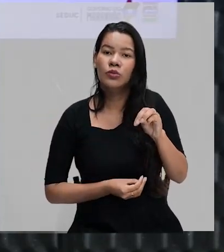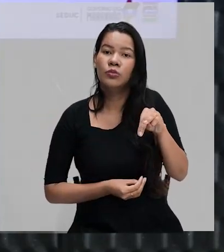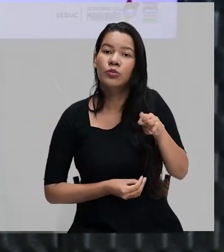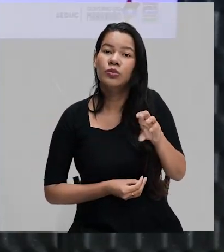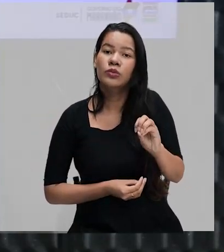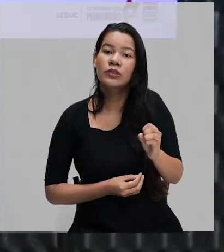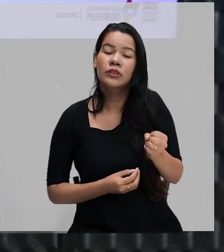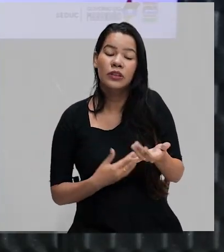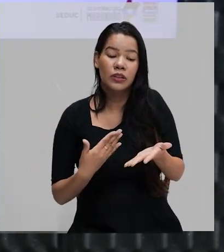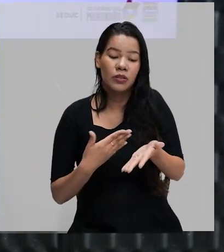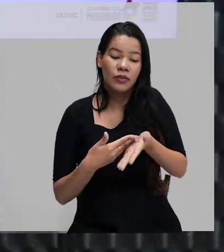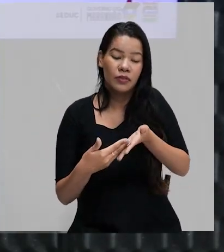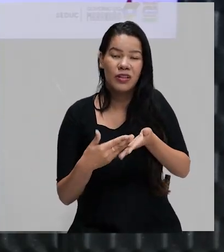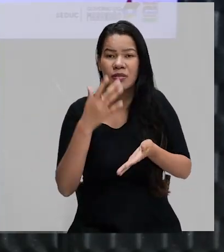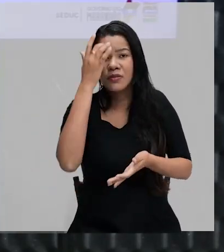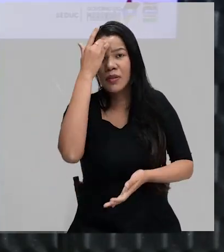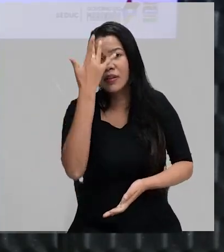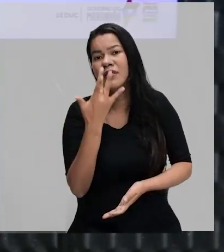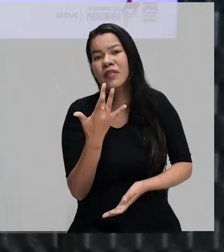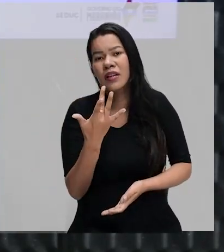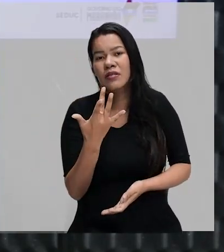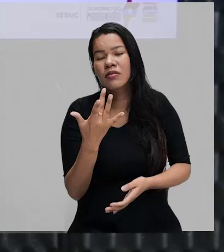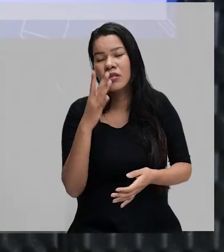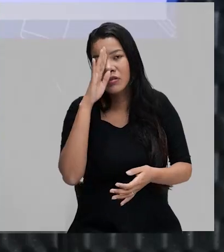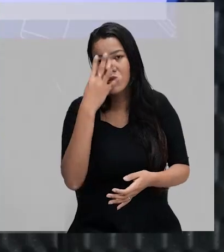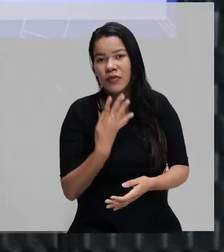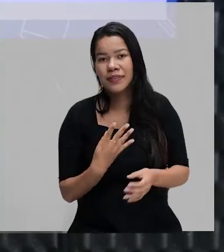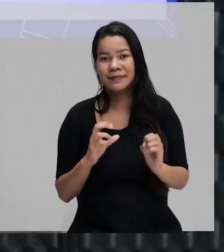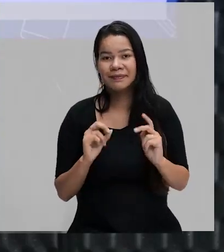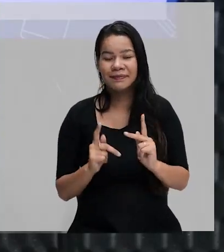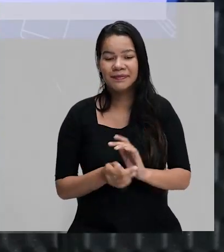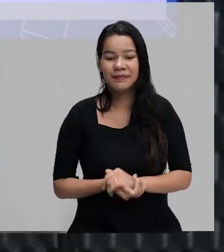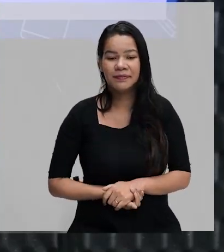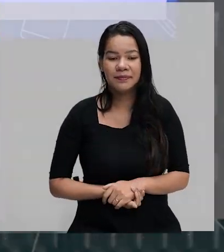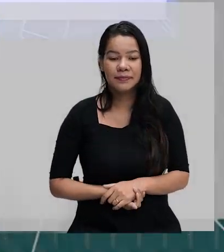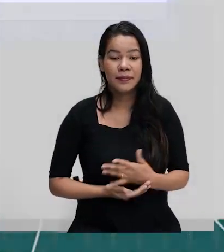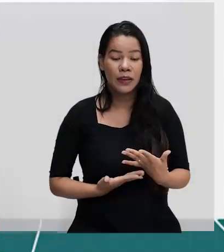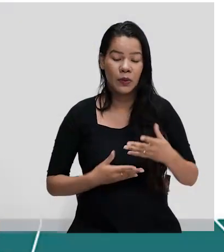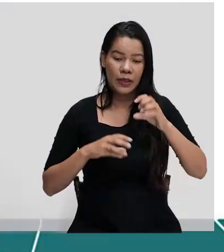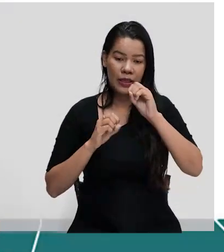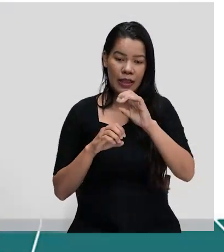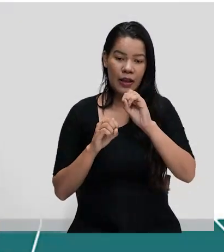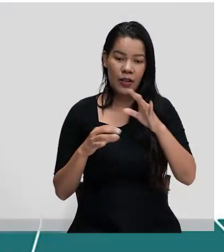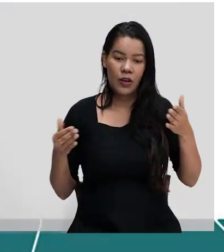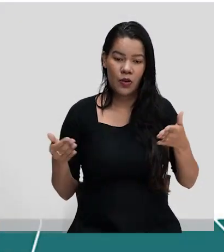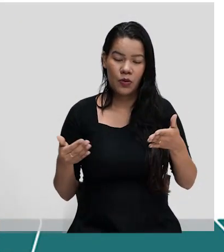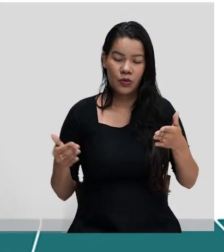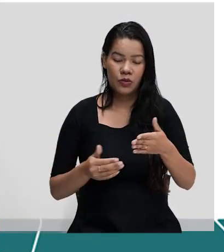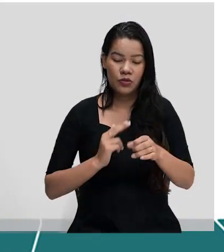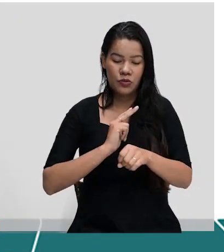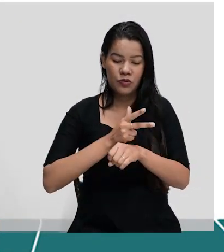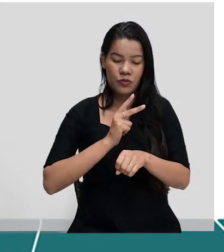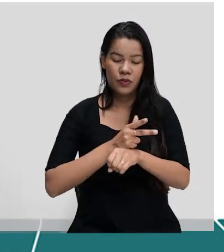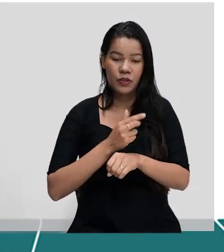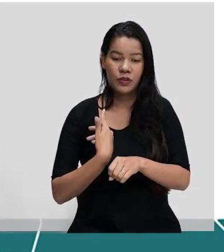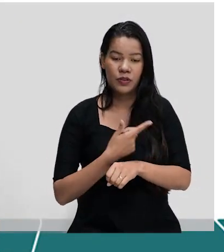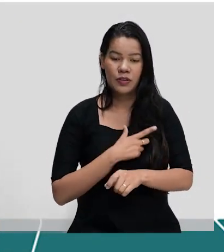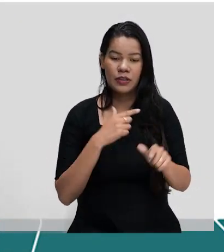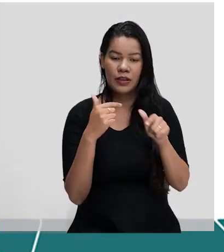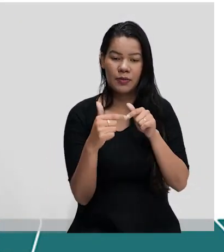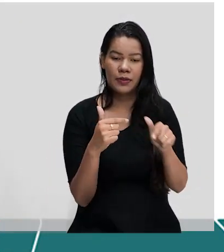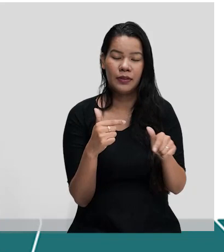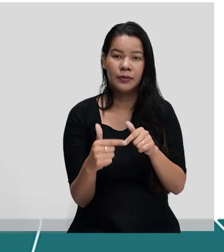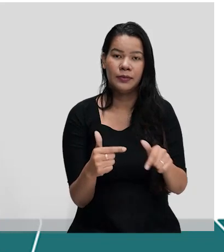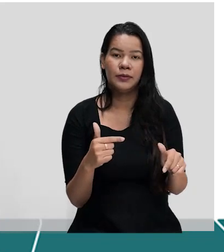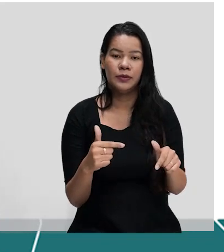resolver o cálculo estequiométrico. Tudo bem? Bom, na aula de hoje, no nosso vídeo, nós vamos trabalhar um